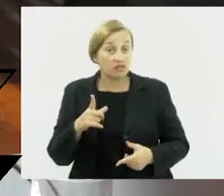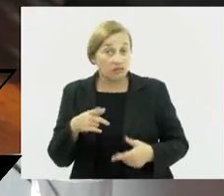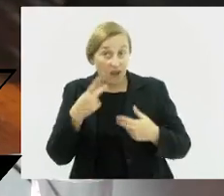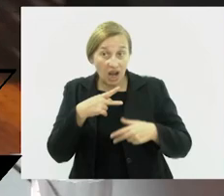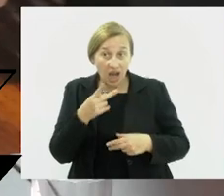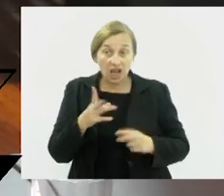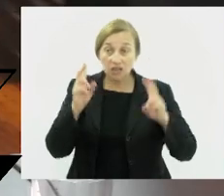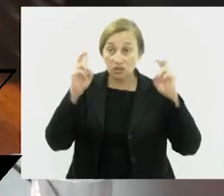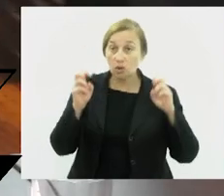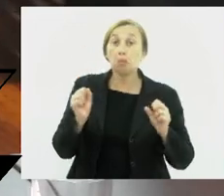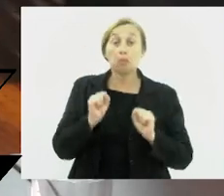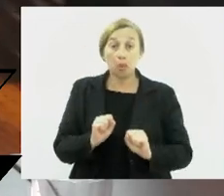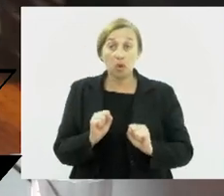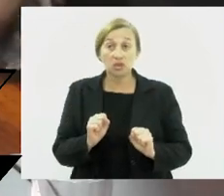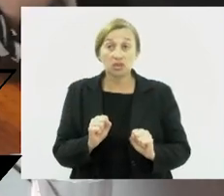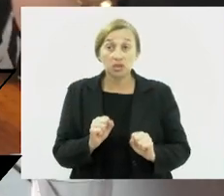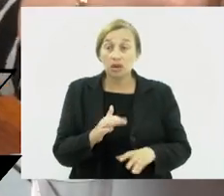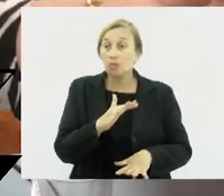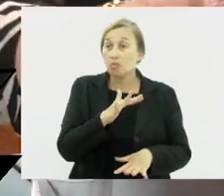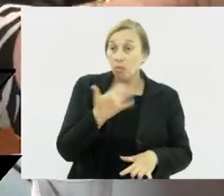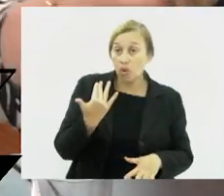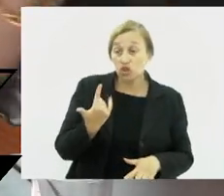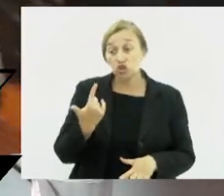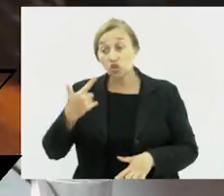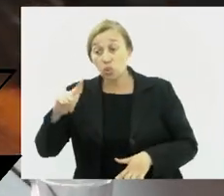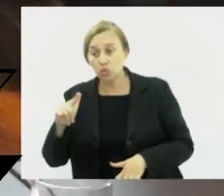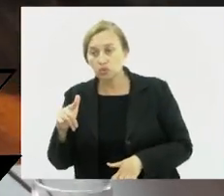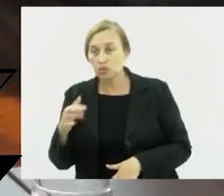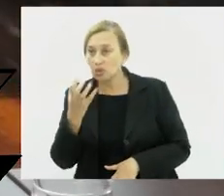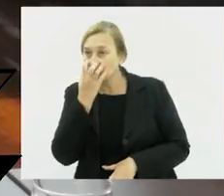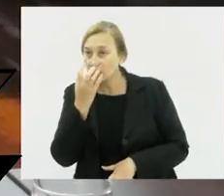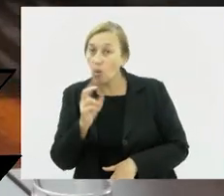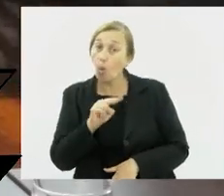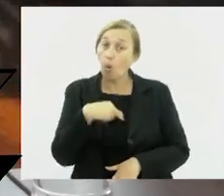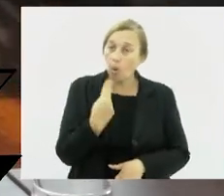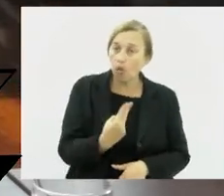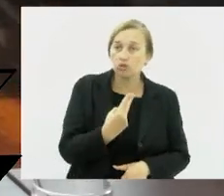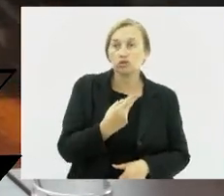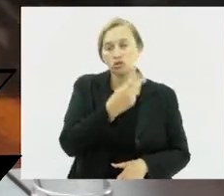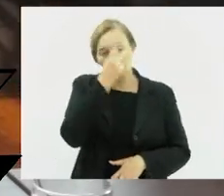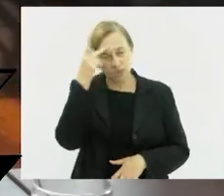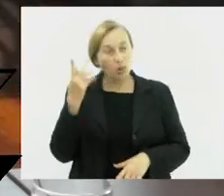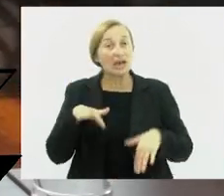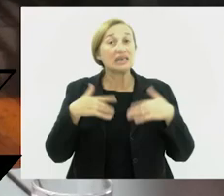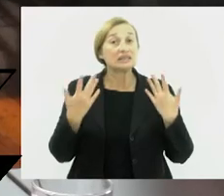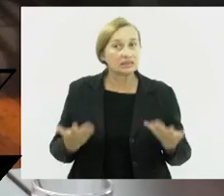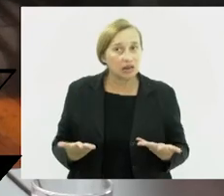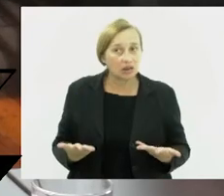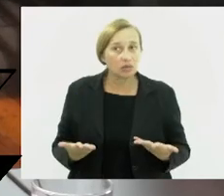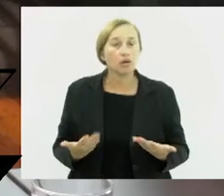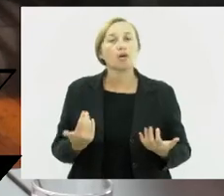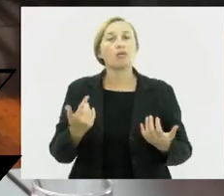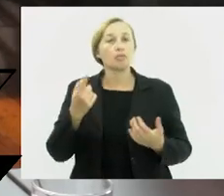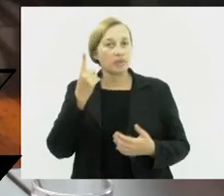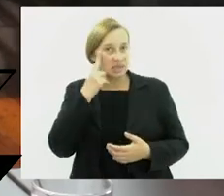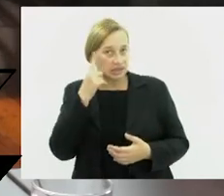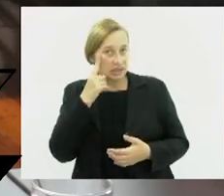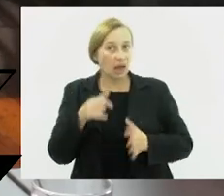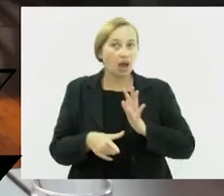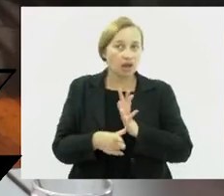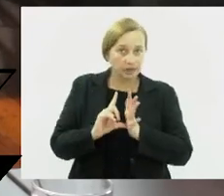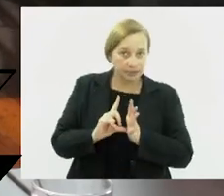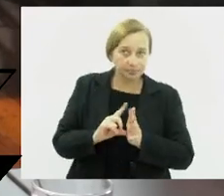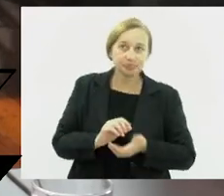causar a morte ou de um outro animal ou de uma pessoa. Então, isso tem que ser pensado.